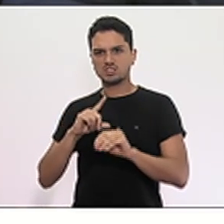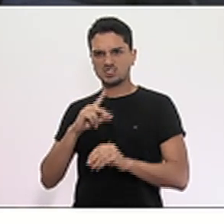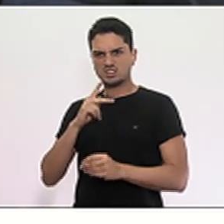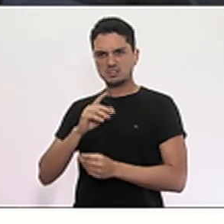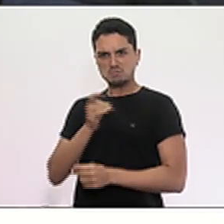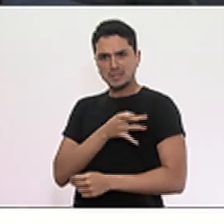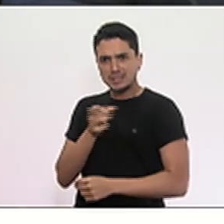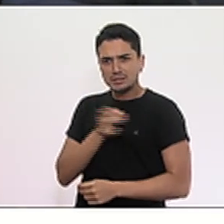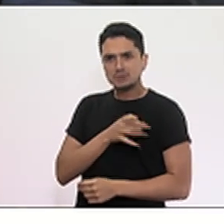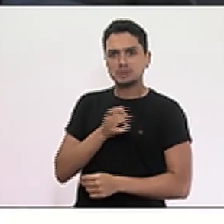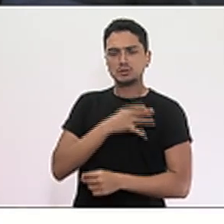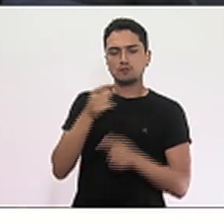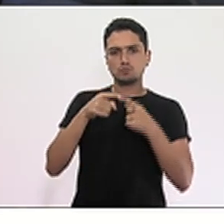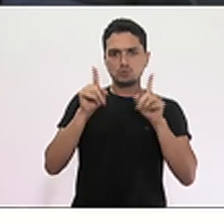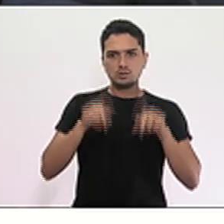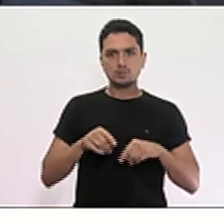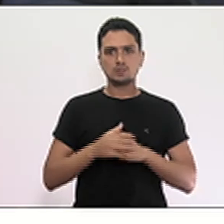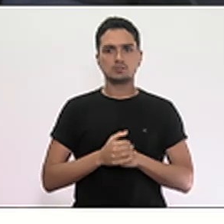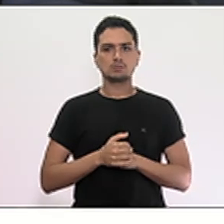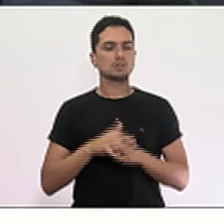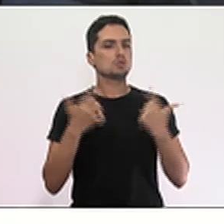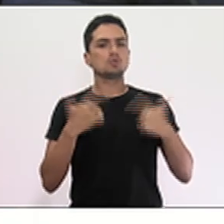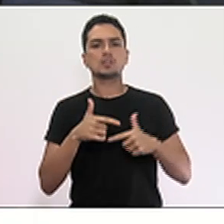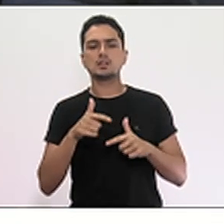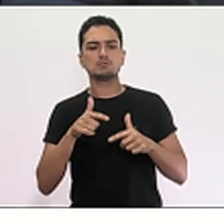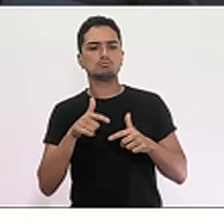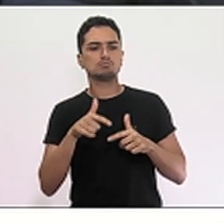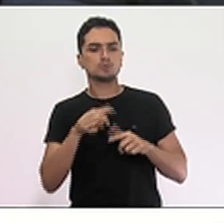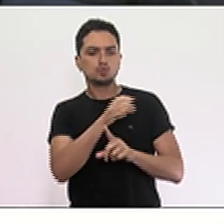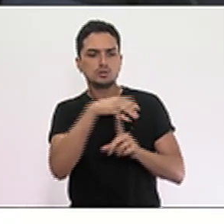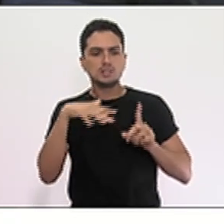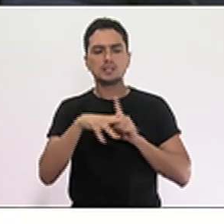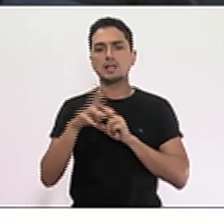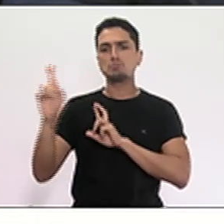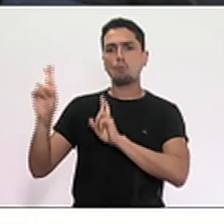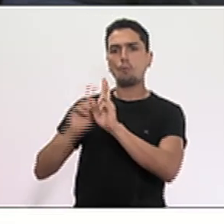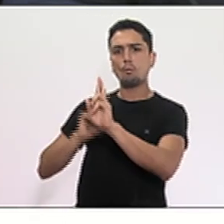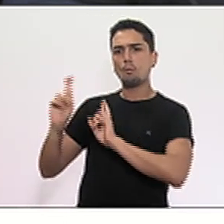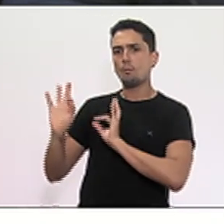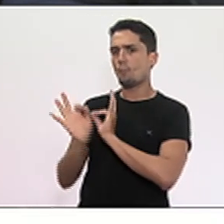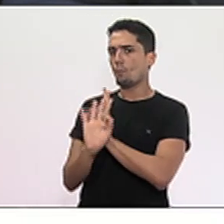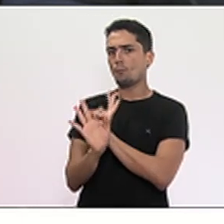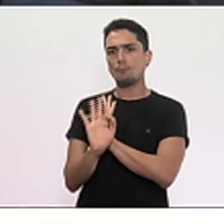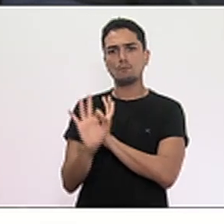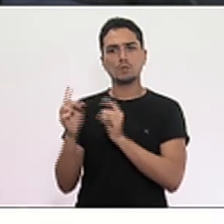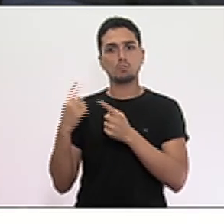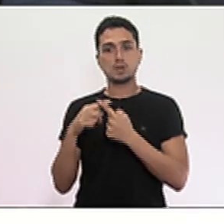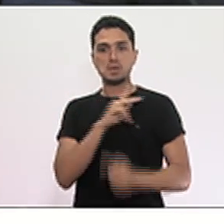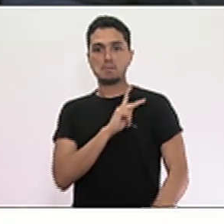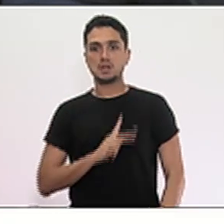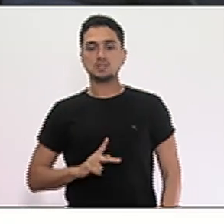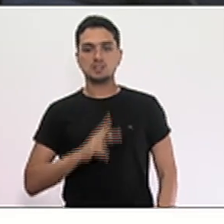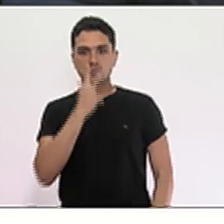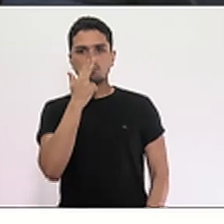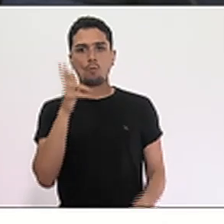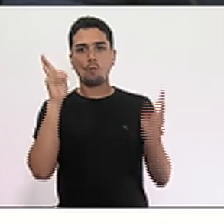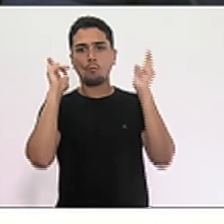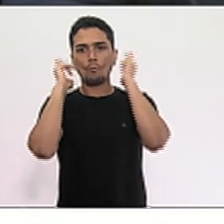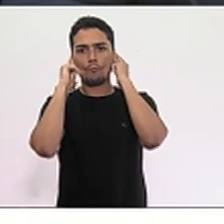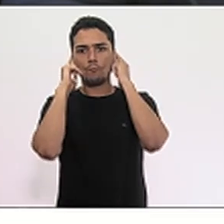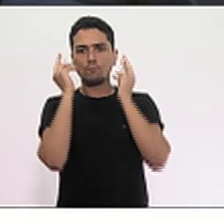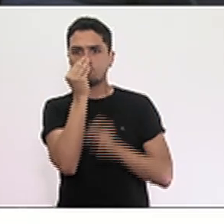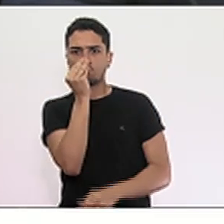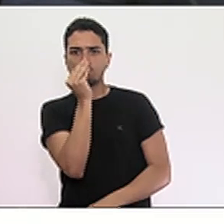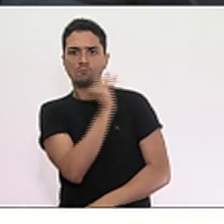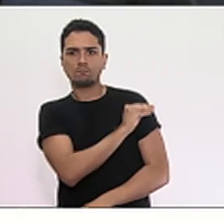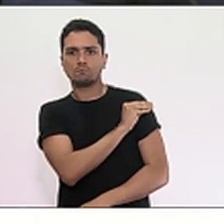se dá resposta à sociedade, está vindo internamente da SEDAI. Que o presidente não escuta, não ouve, não fala.